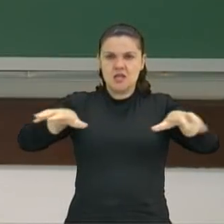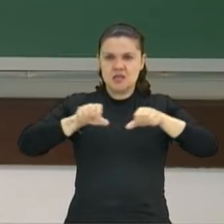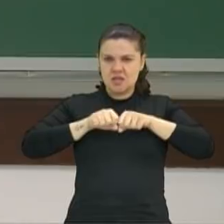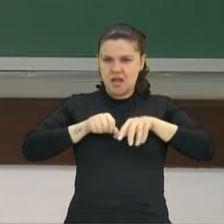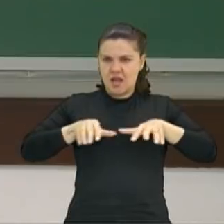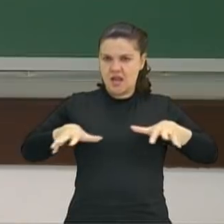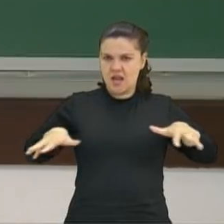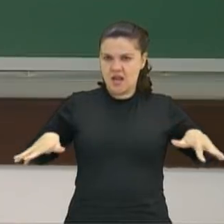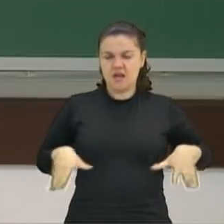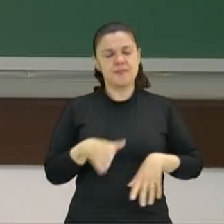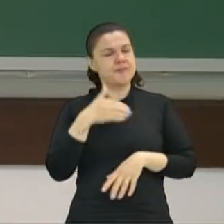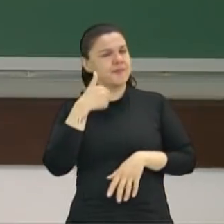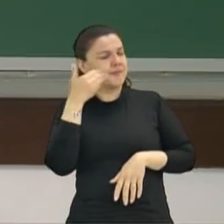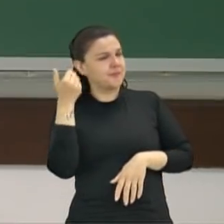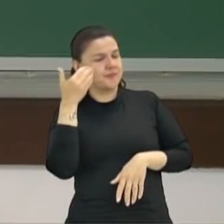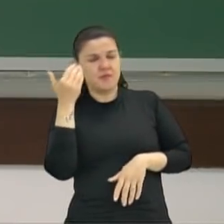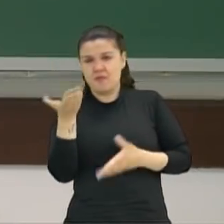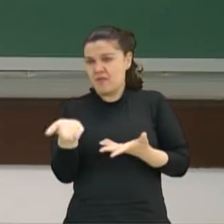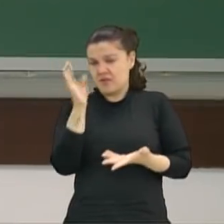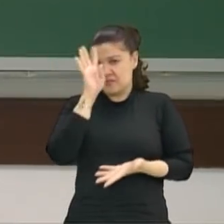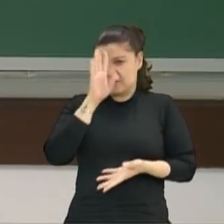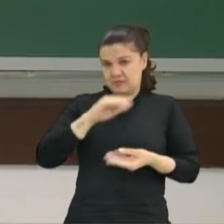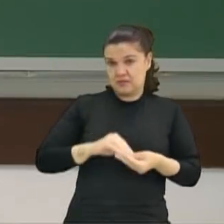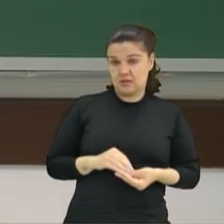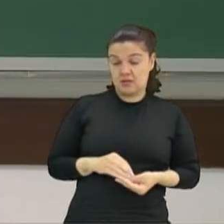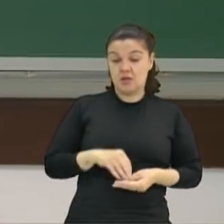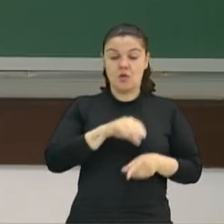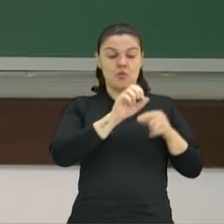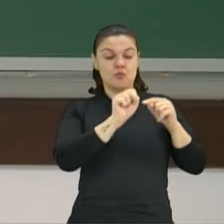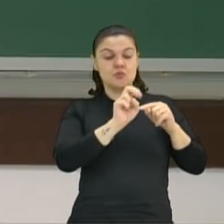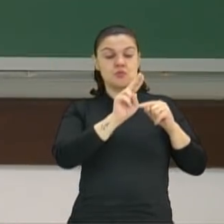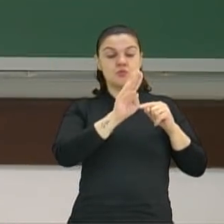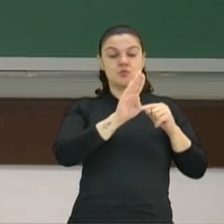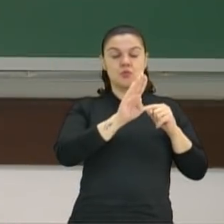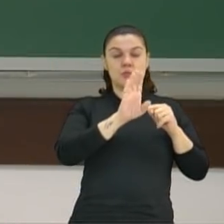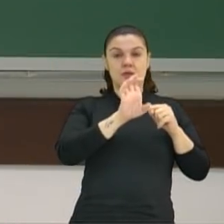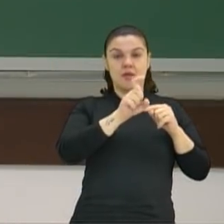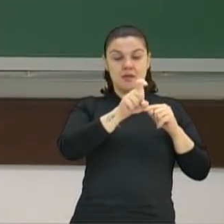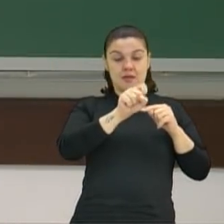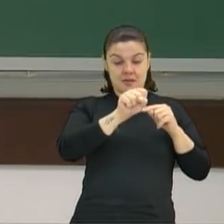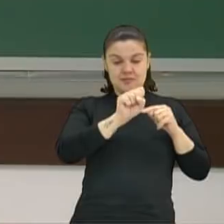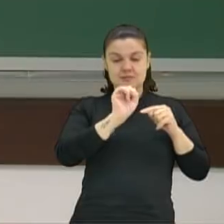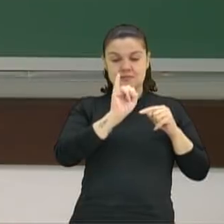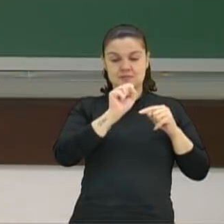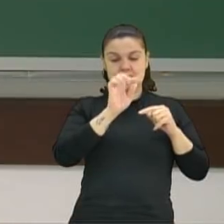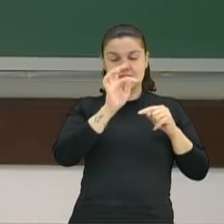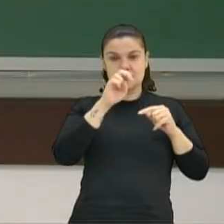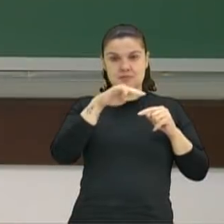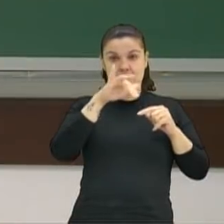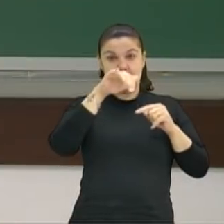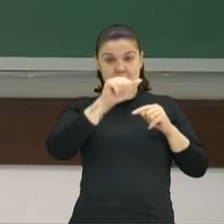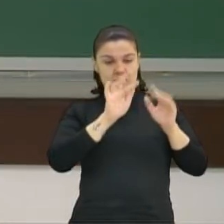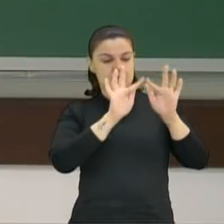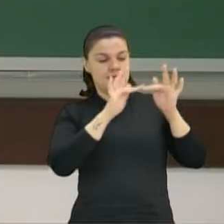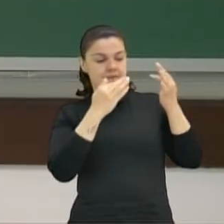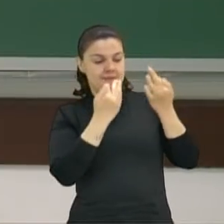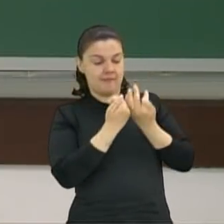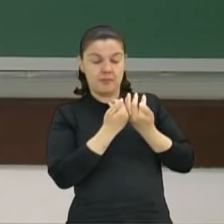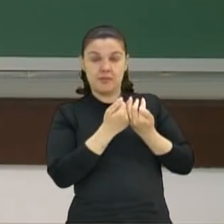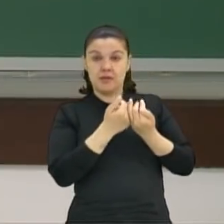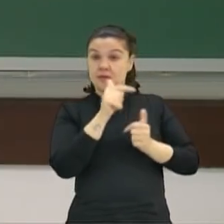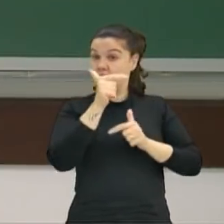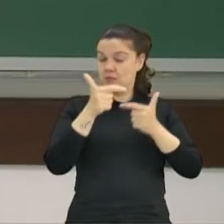de você compreender isso. Subsistência familiar, pouco emprego